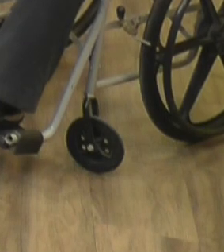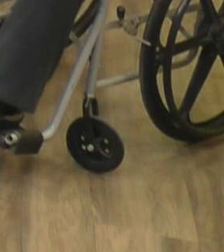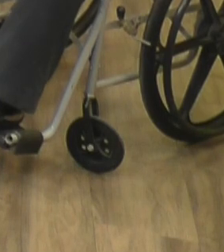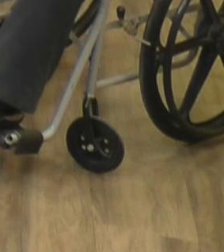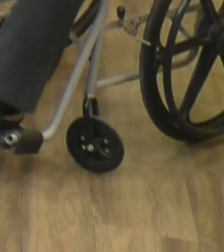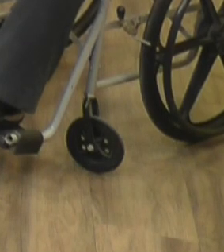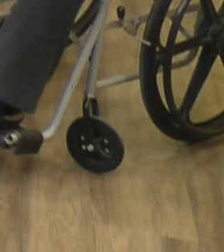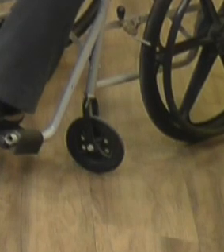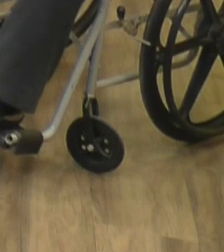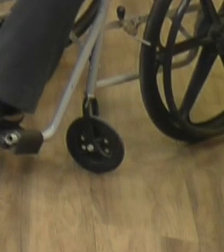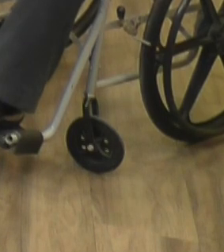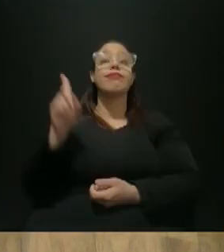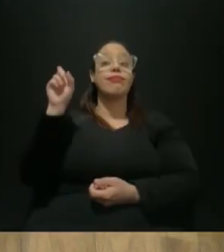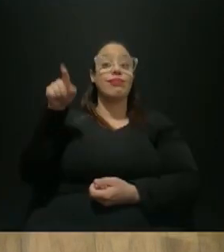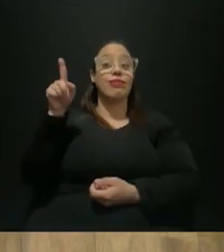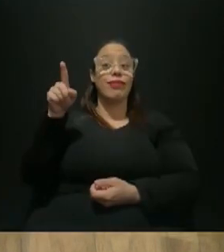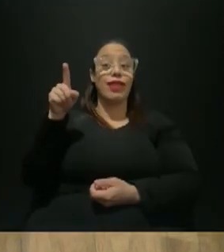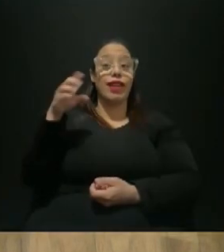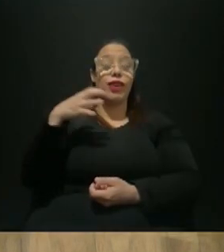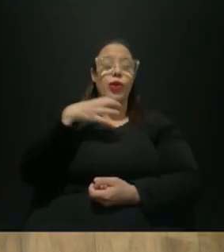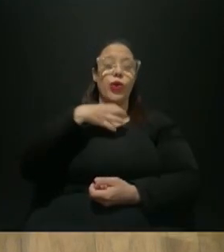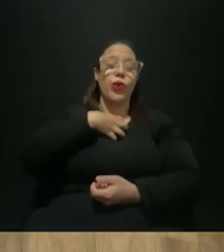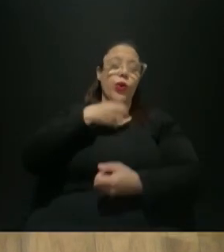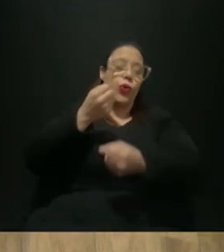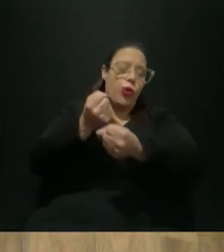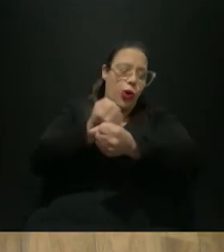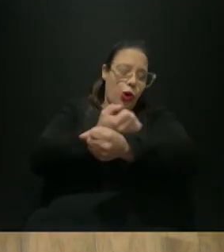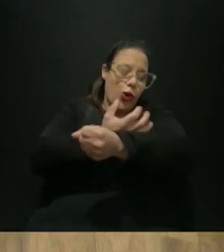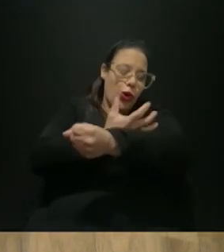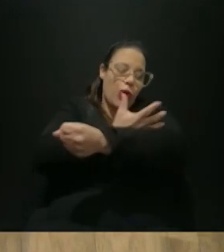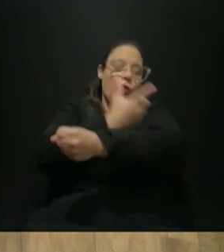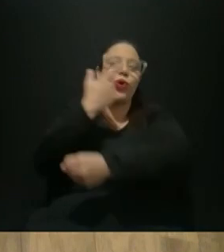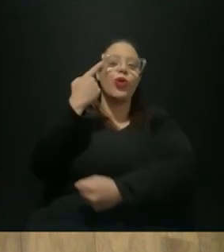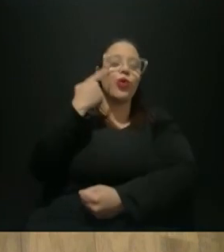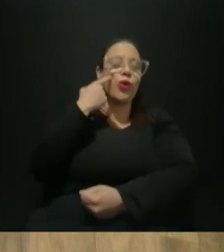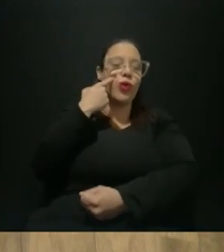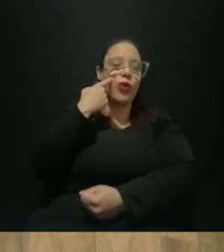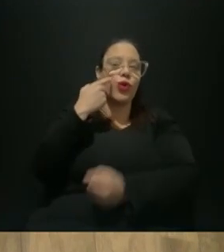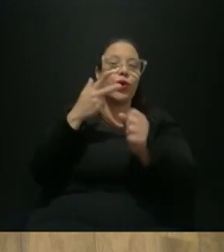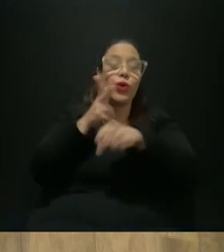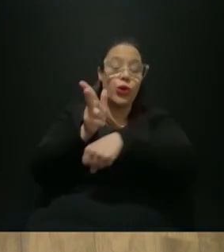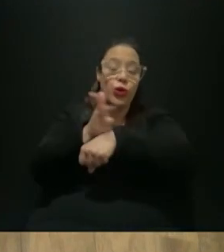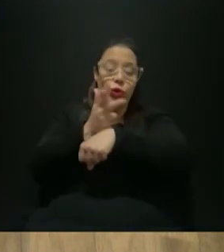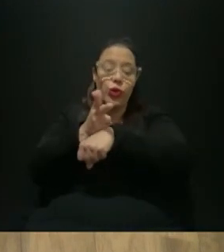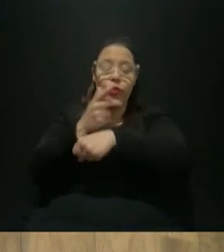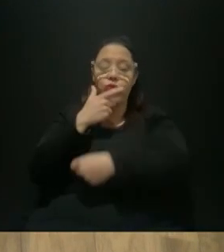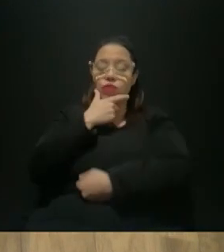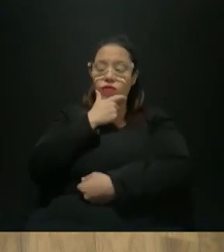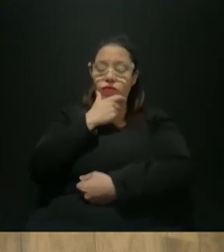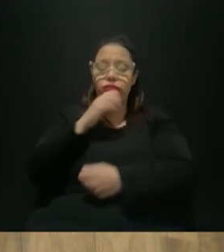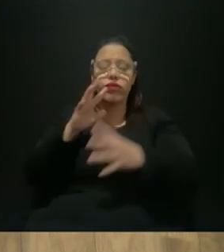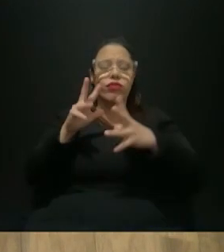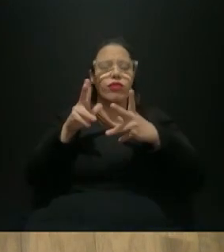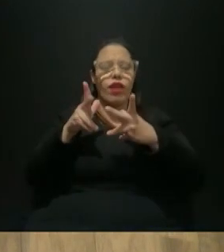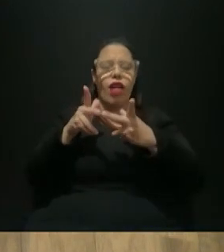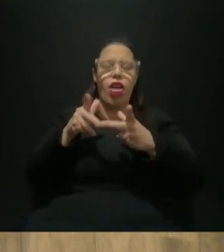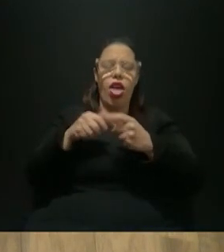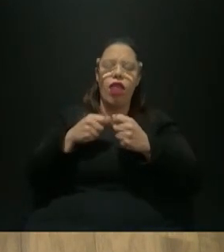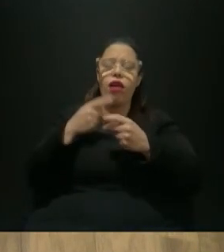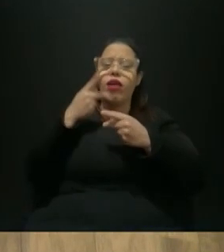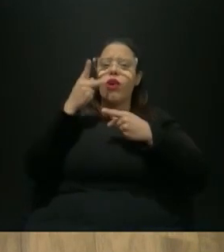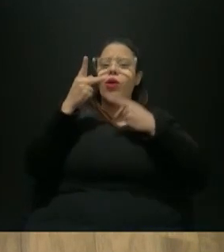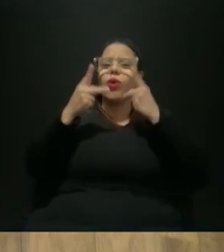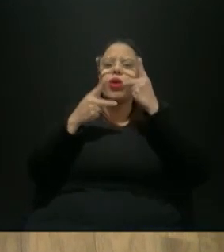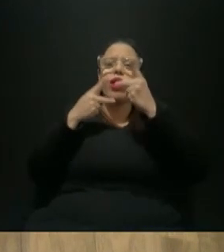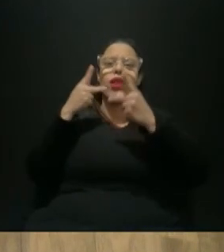Gente, eu fico bastante emocionada toda vez que eu vejo esse vídeo. Tantas coisas que a gente tem que conversar